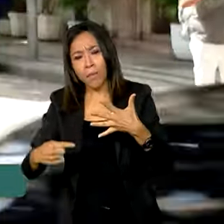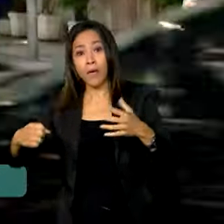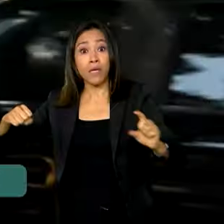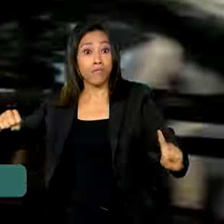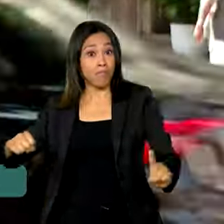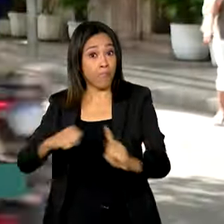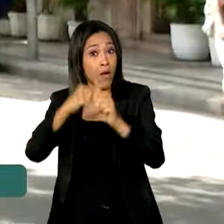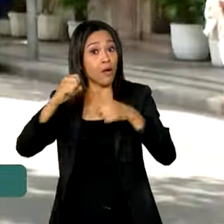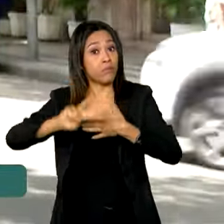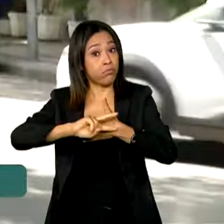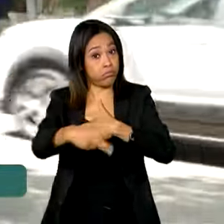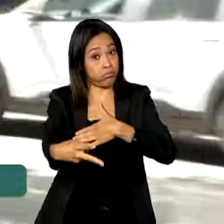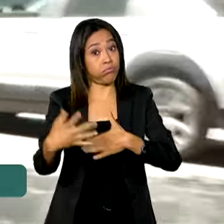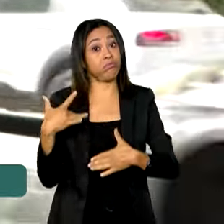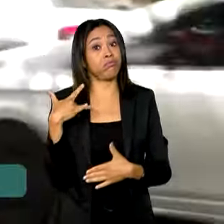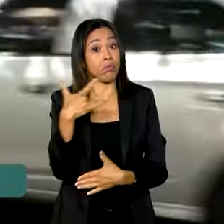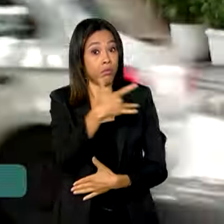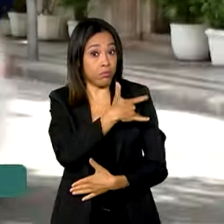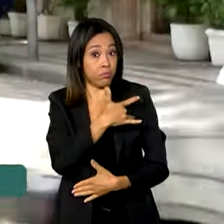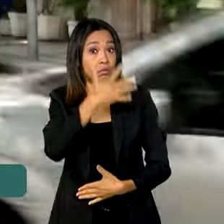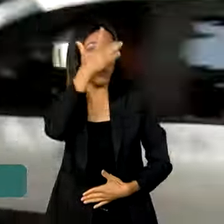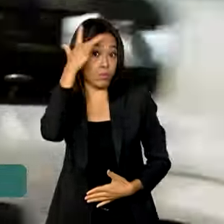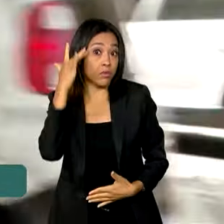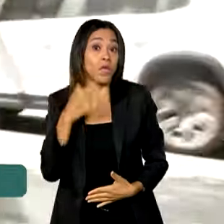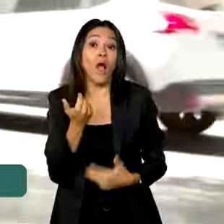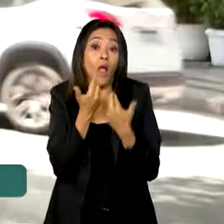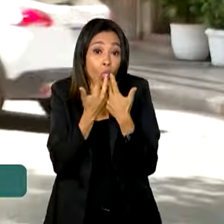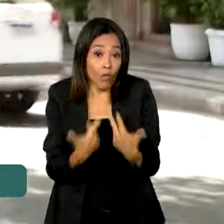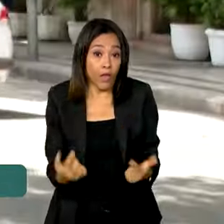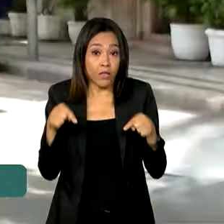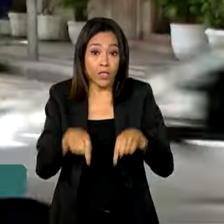pessoas. Como você disse, a novidade neste ano, Vanessa, é